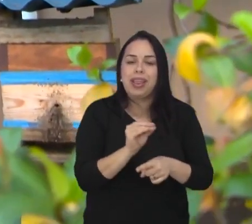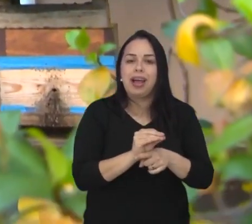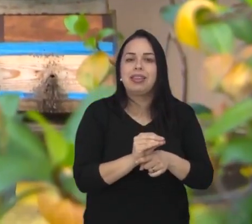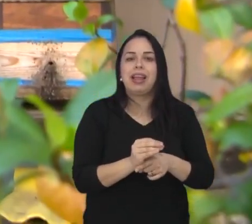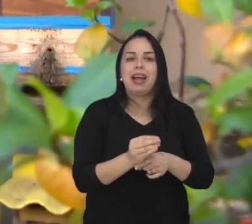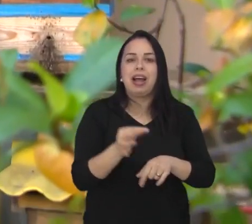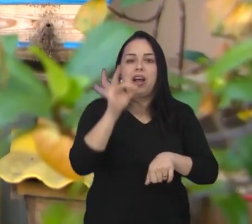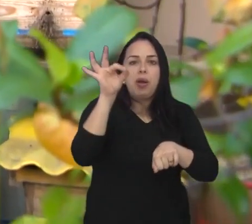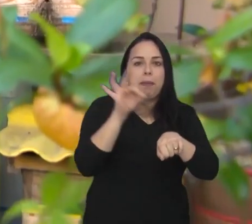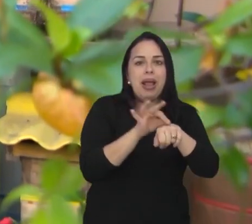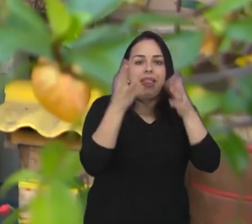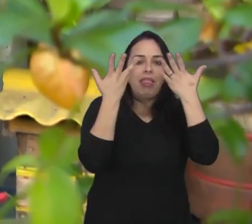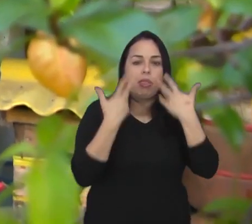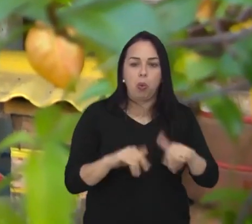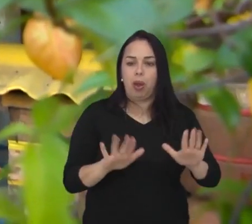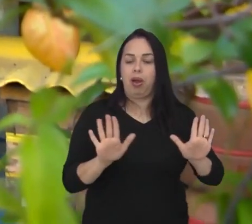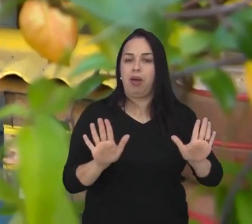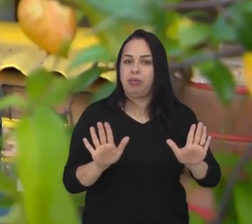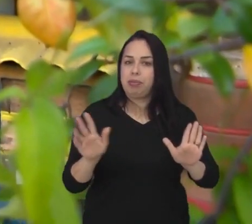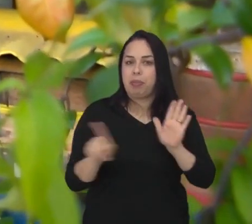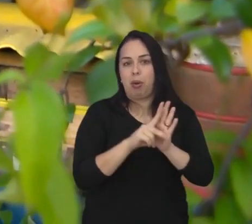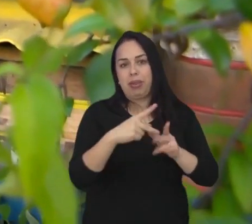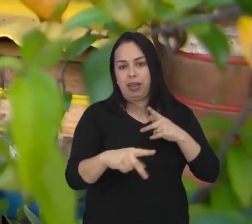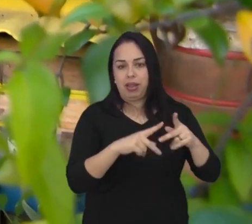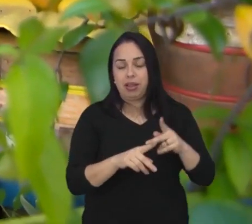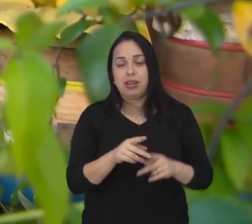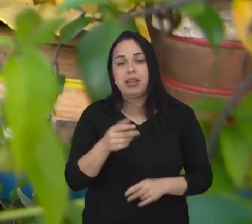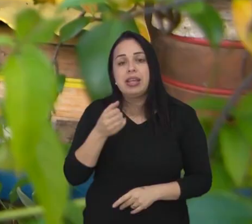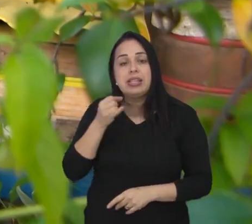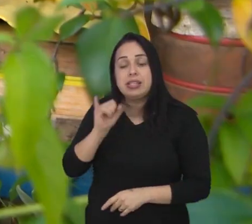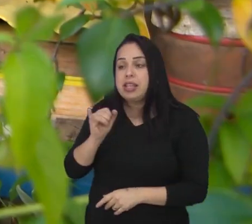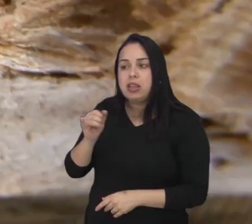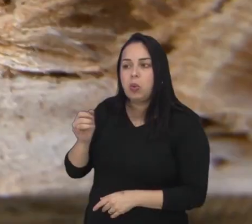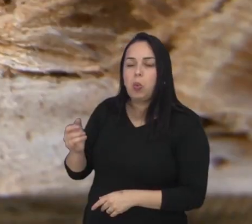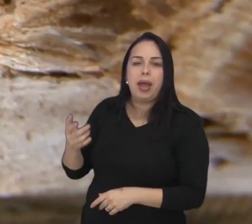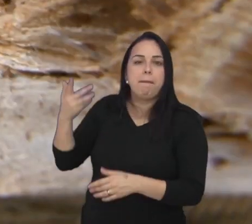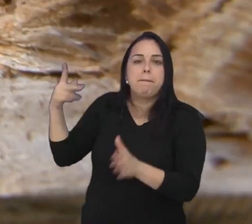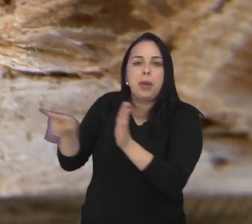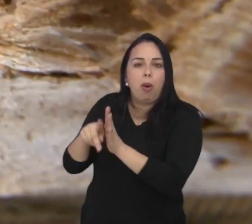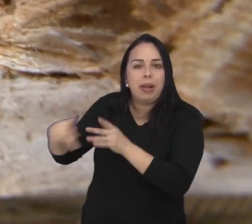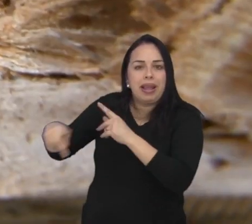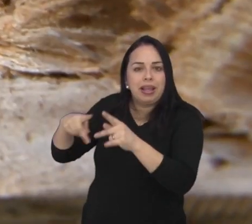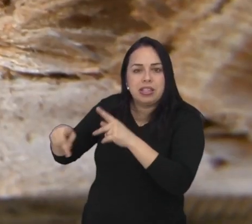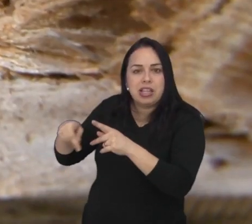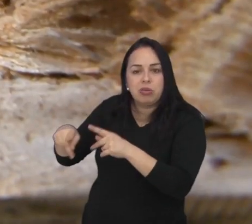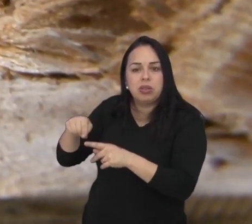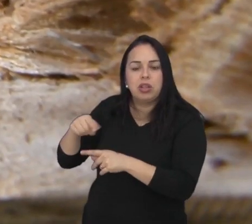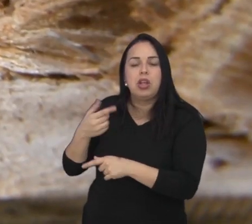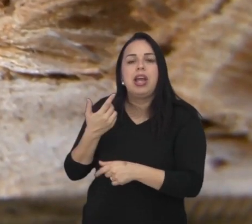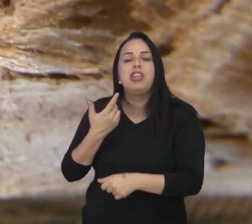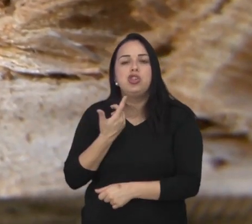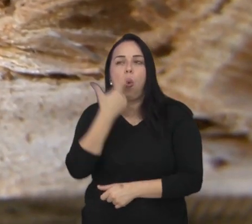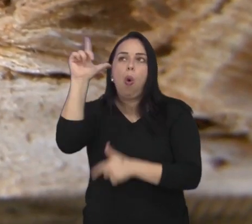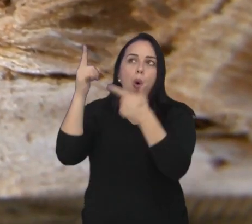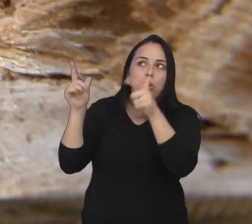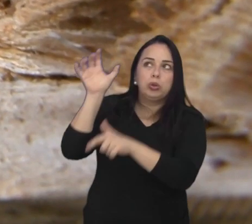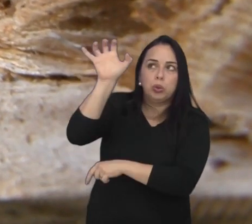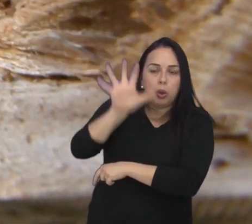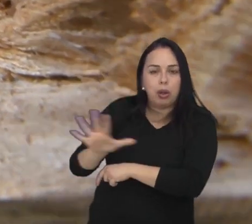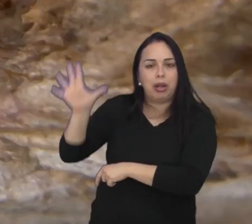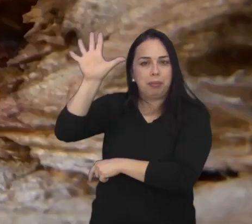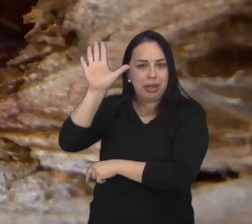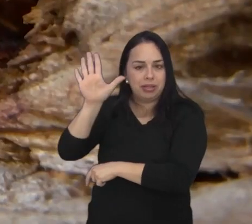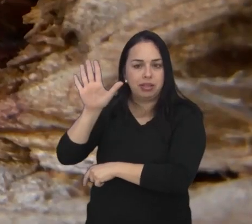os casos em que envolvem a criação de espécies nativas para o estado. Já para os que não são de ocorrência natural,